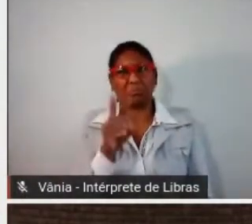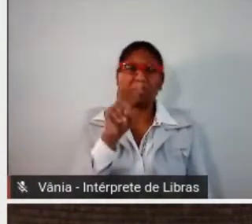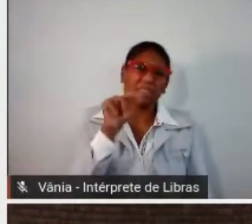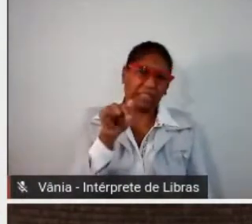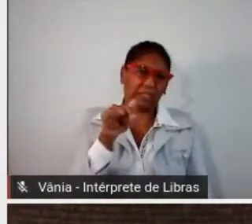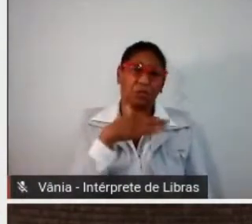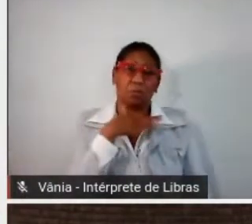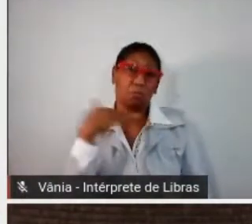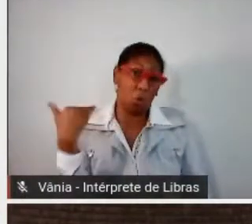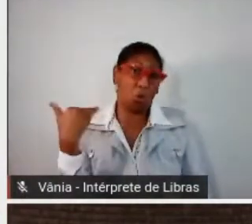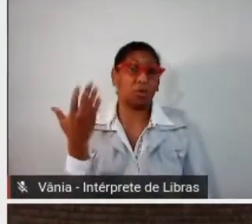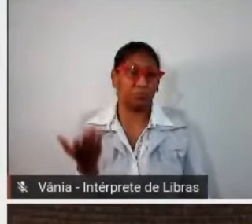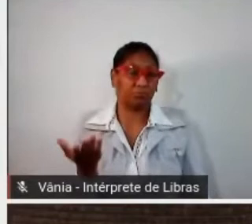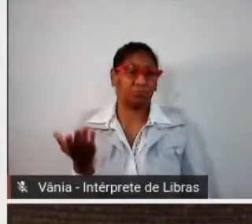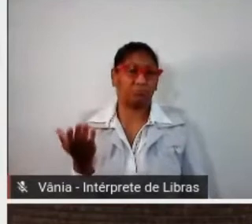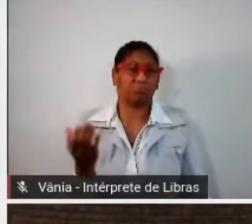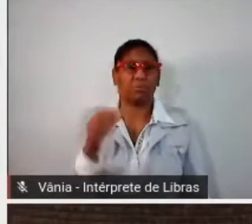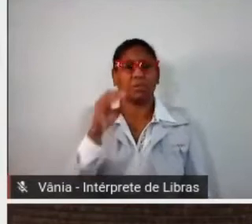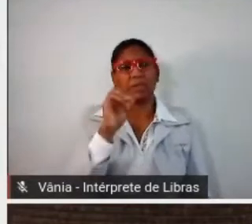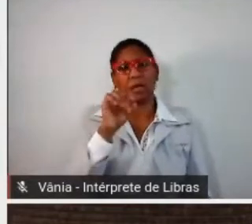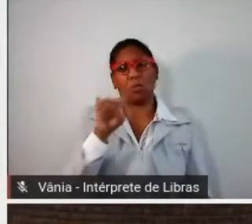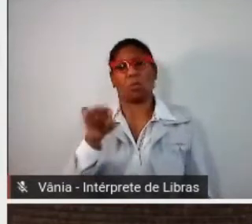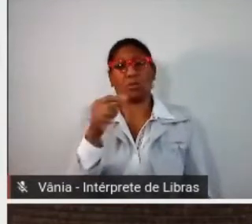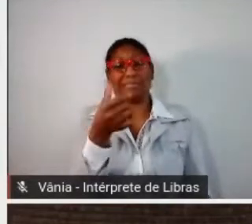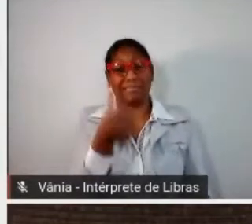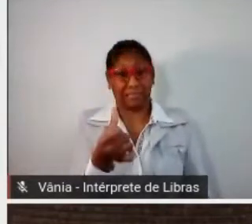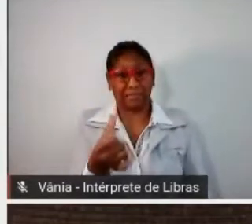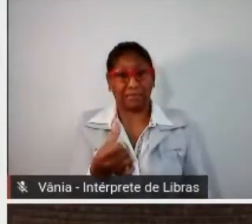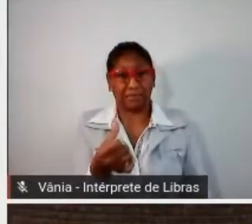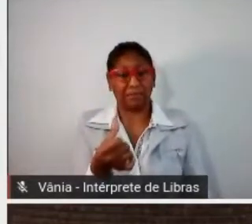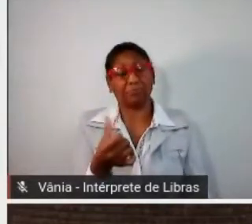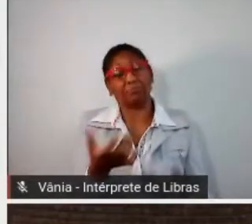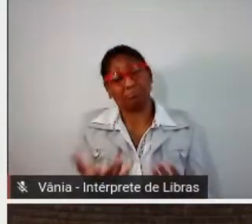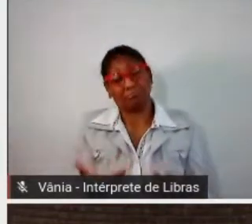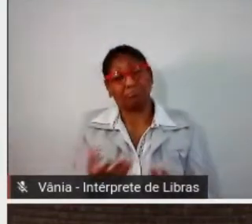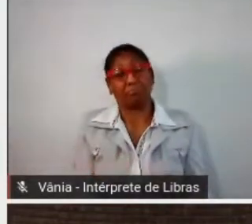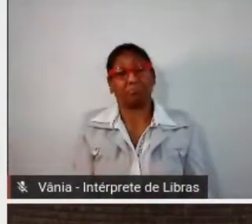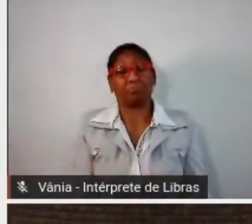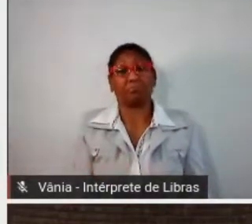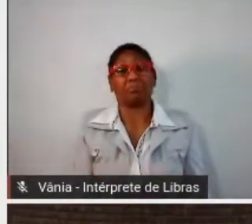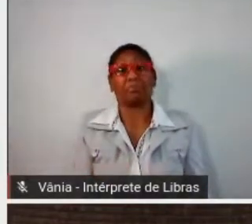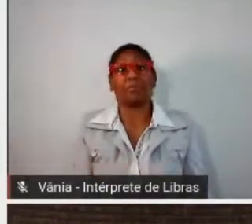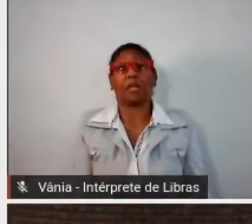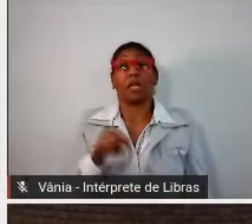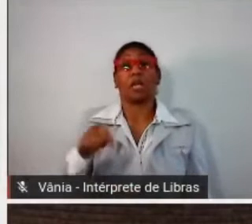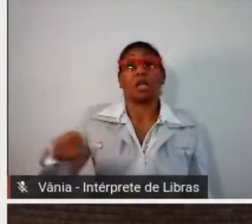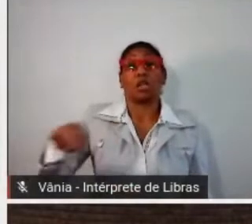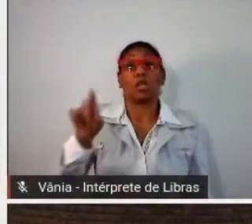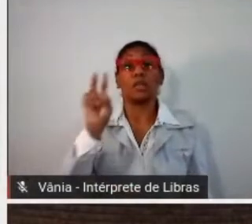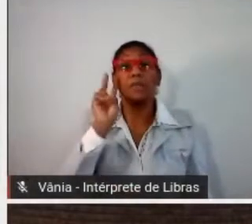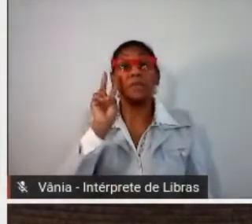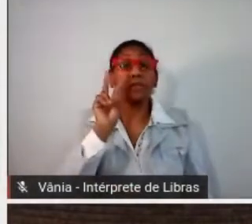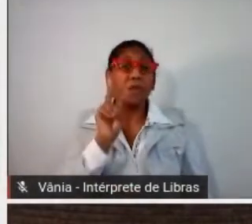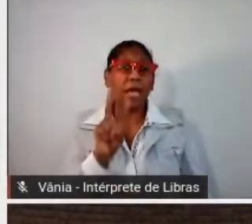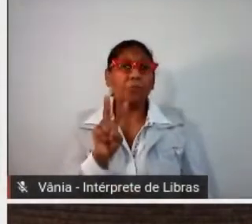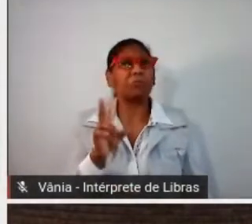óbitos por 100 mil, né, 27,03 no acumulado. E quando a gente olha isso dentro do